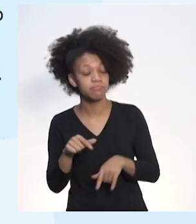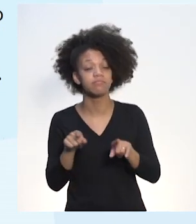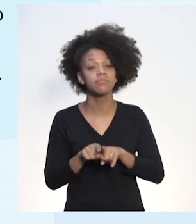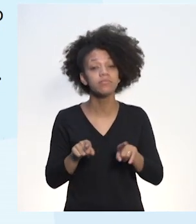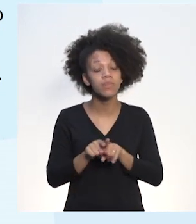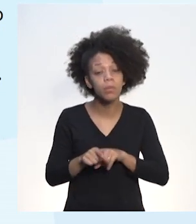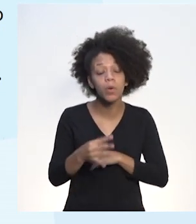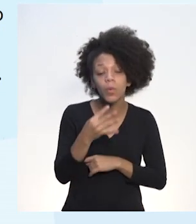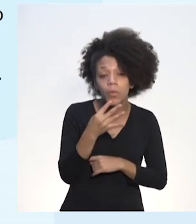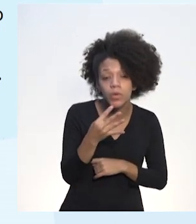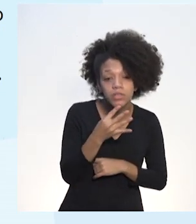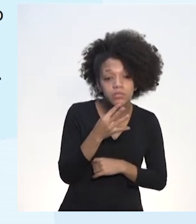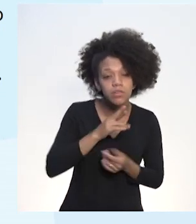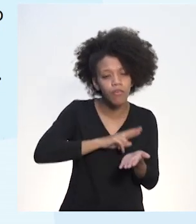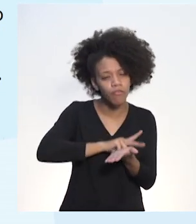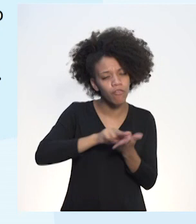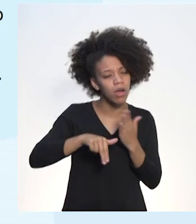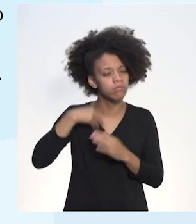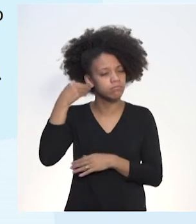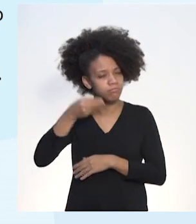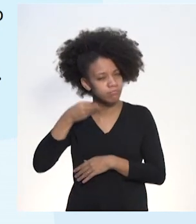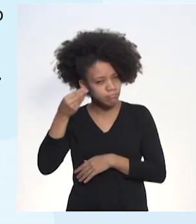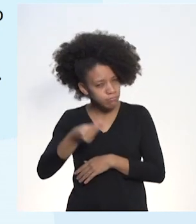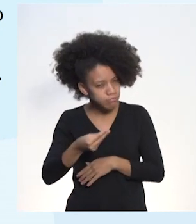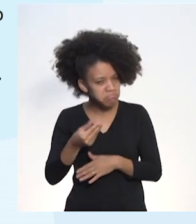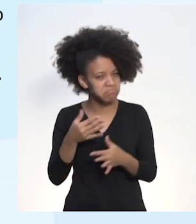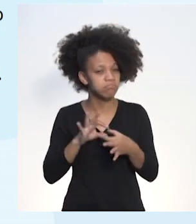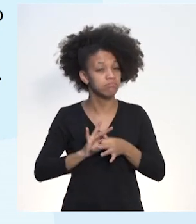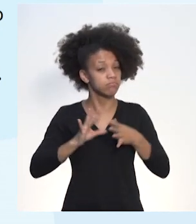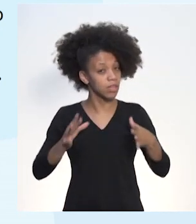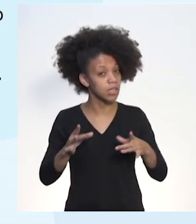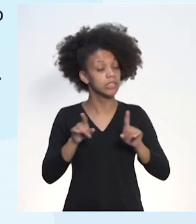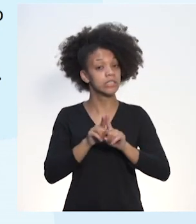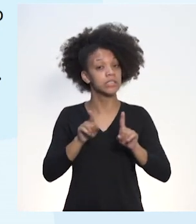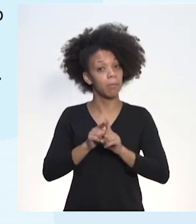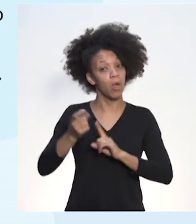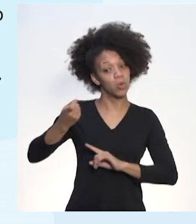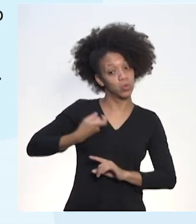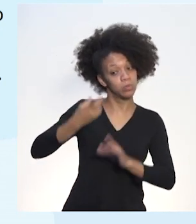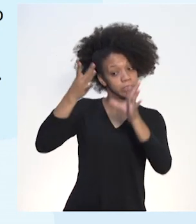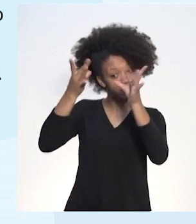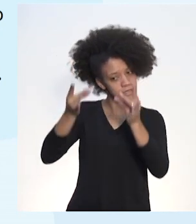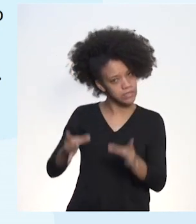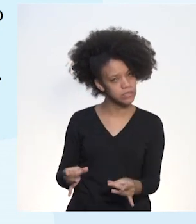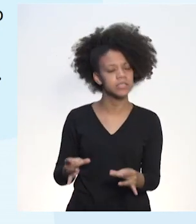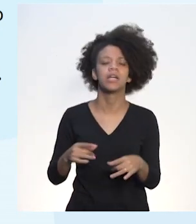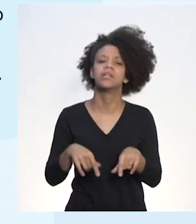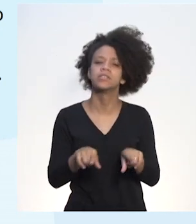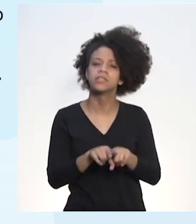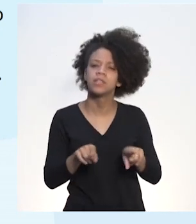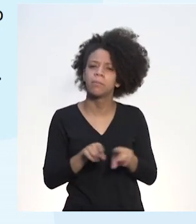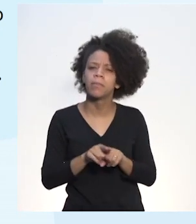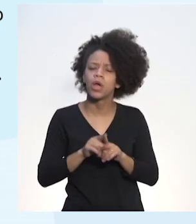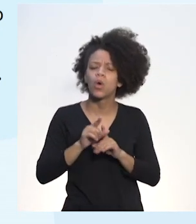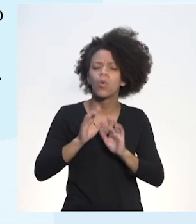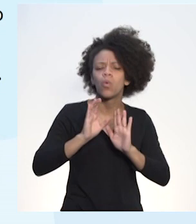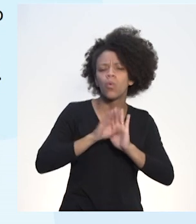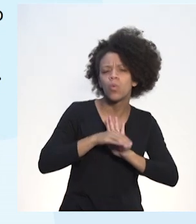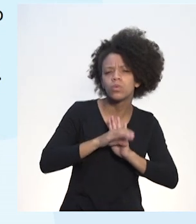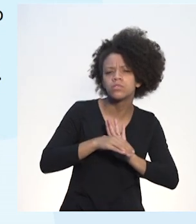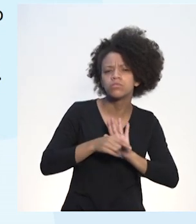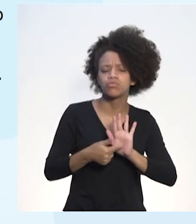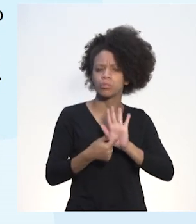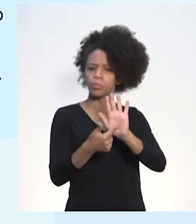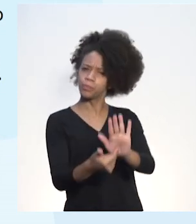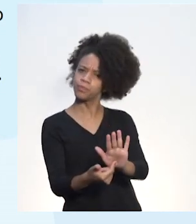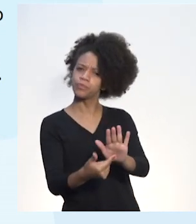reconhecer os tipos de experimento aleatório e determinístico, compreender o conceito de espaço